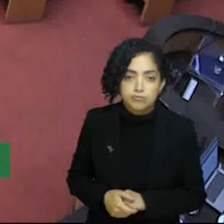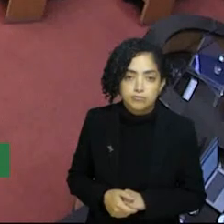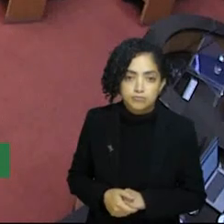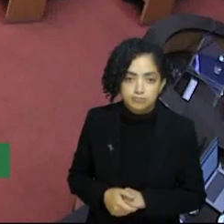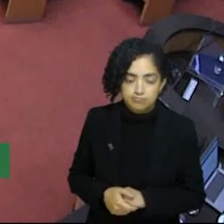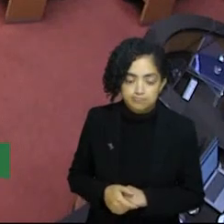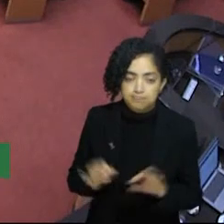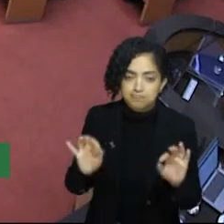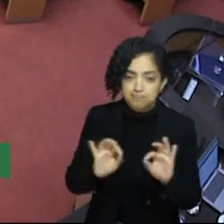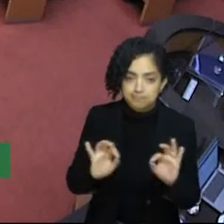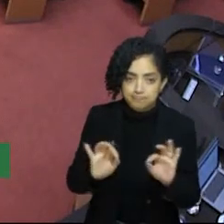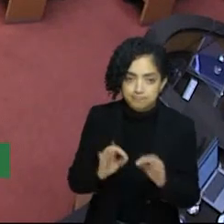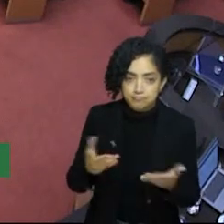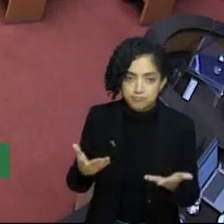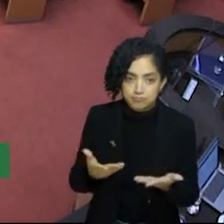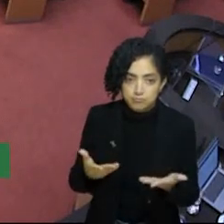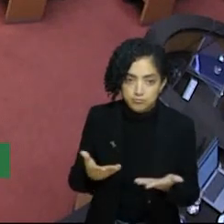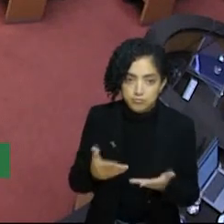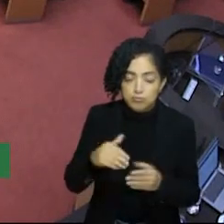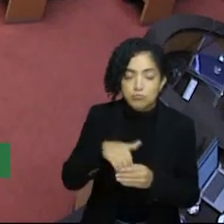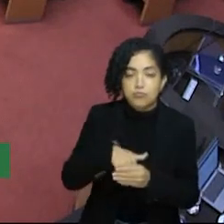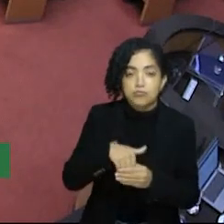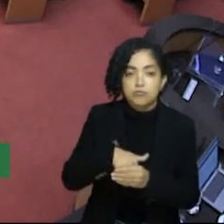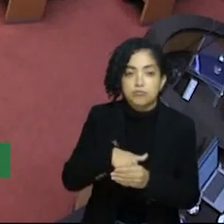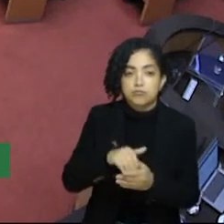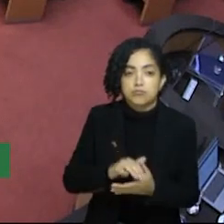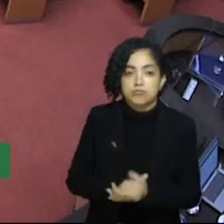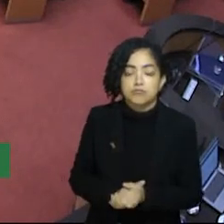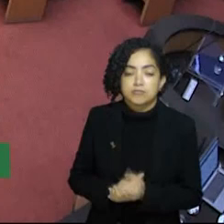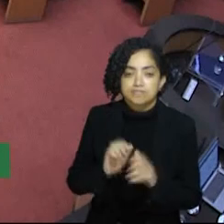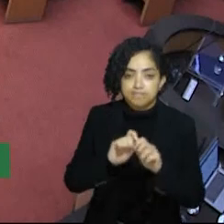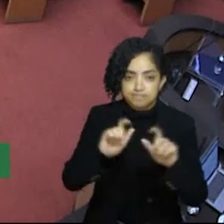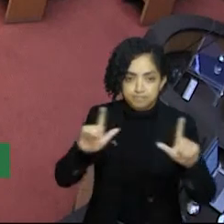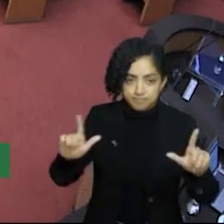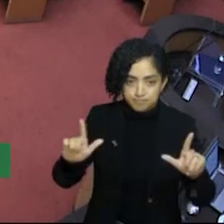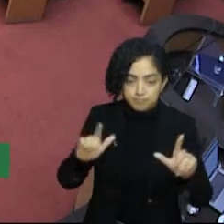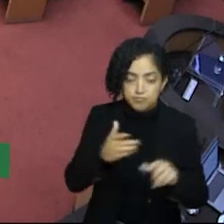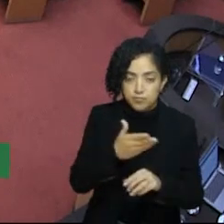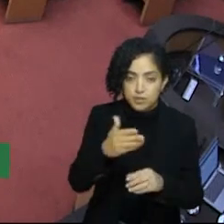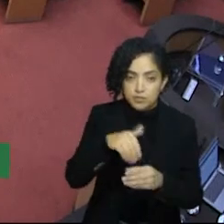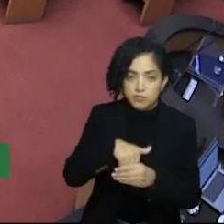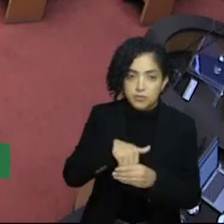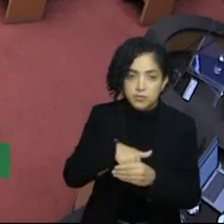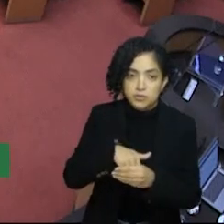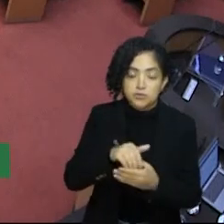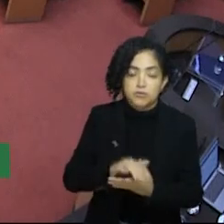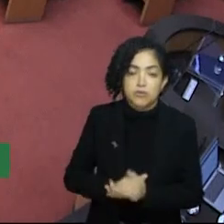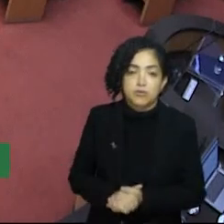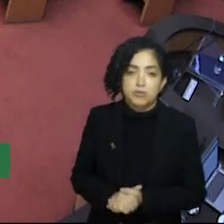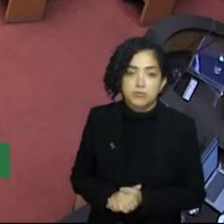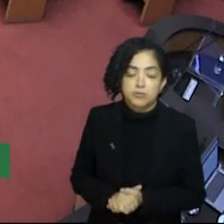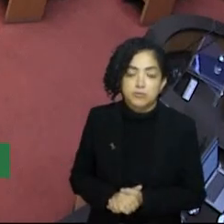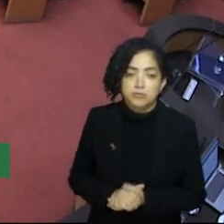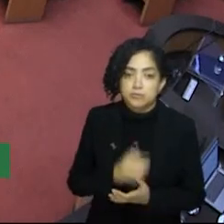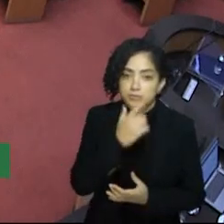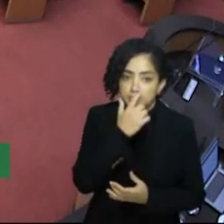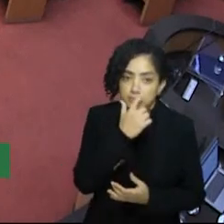Não havendo quem queira discutir, em votação. Peço sucessor de quebra o sistema para que os senhores deputados possam exercer seu direito de